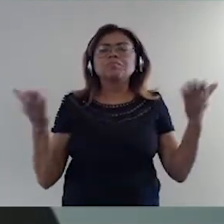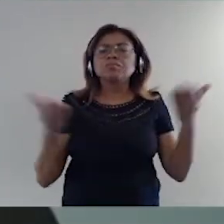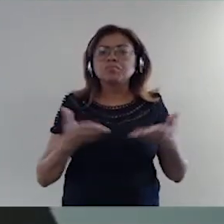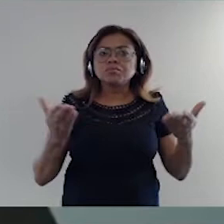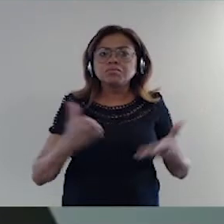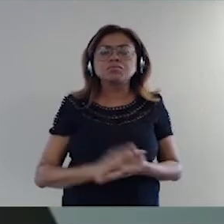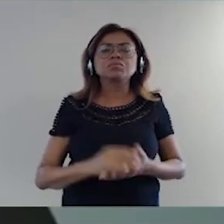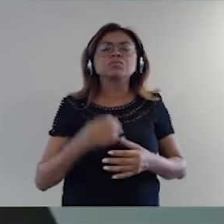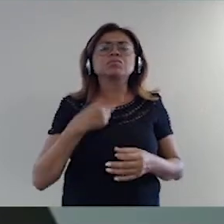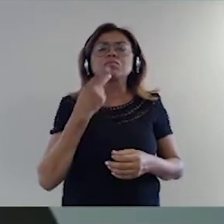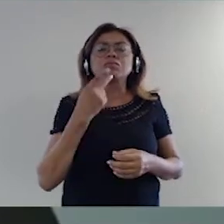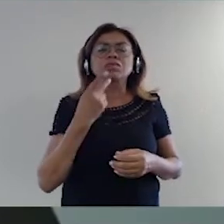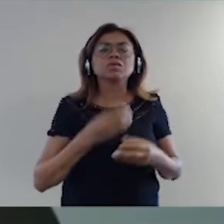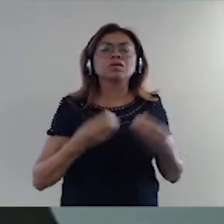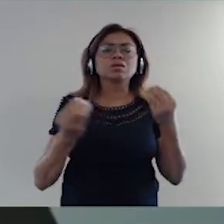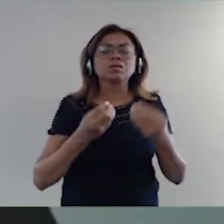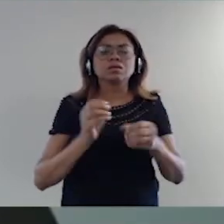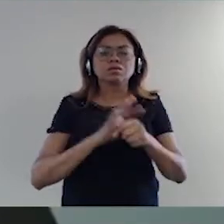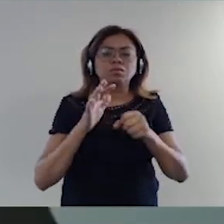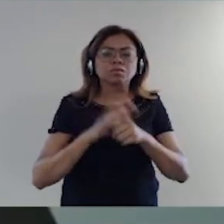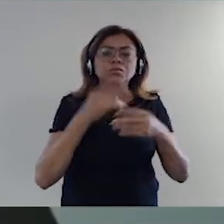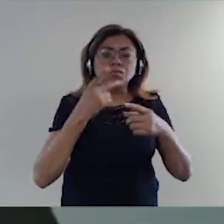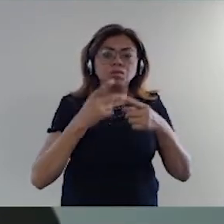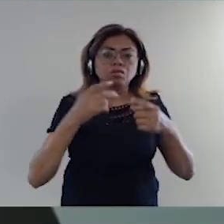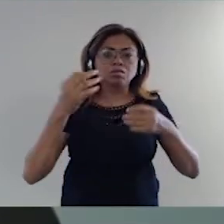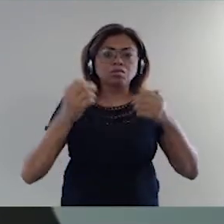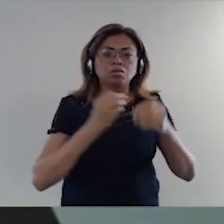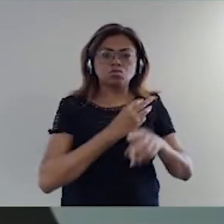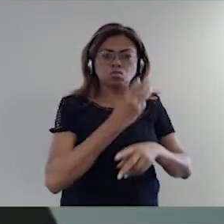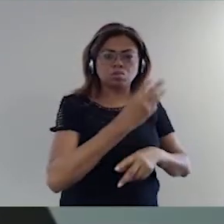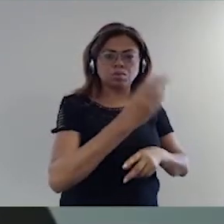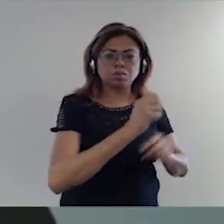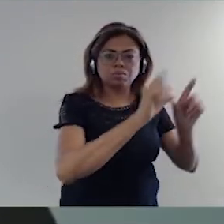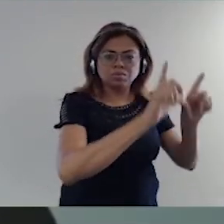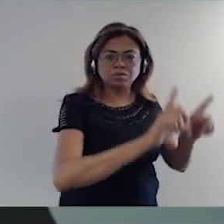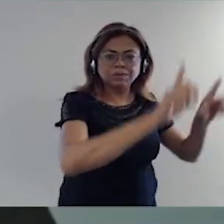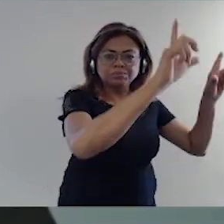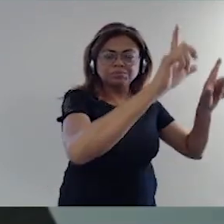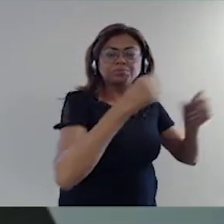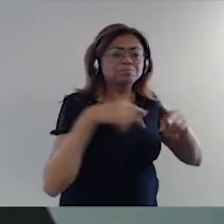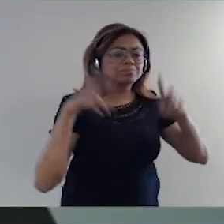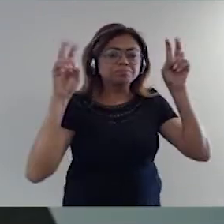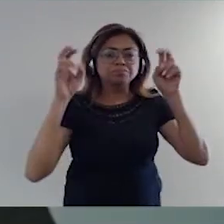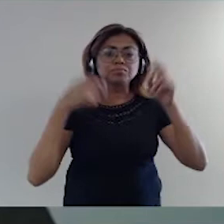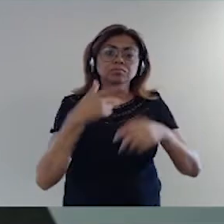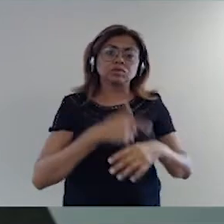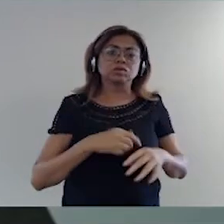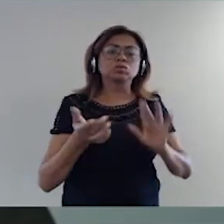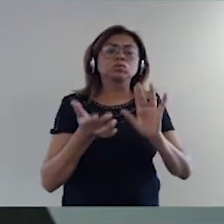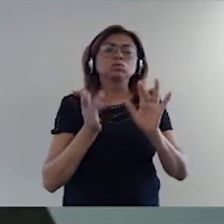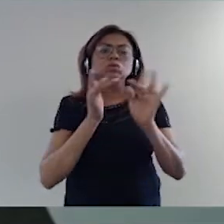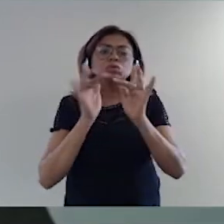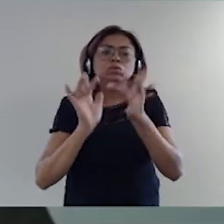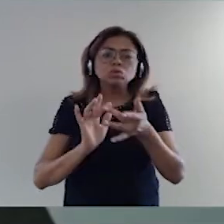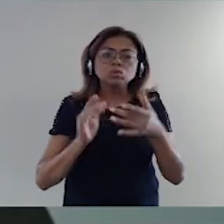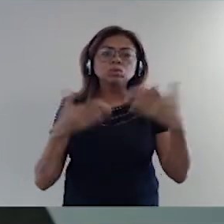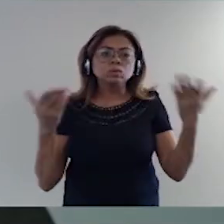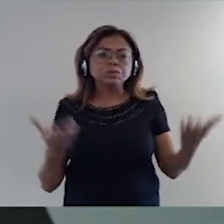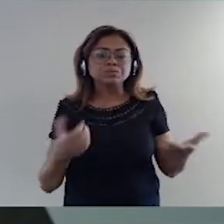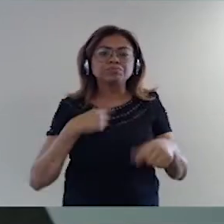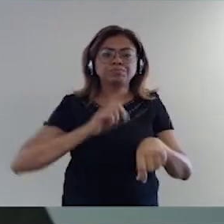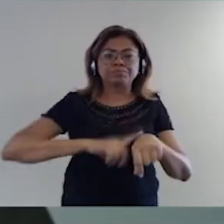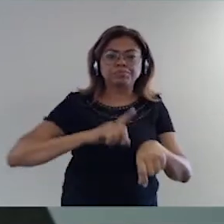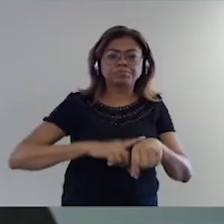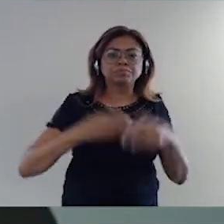atos processuais virtuais e o futuro da advocacia, ele é um tema que está conectado extremamente com esse momento